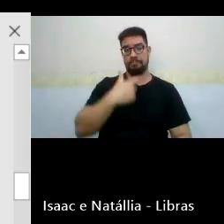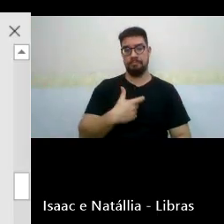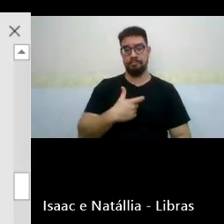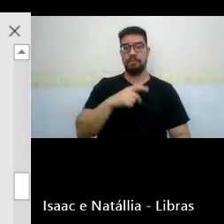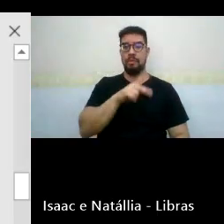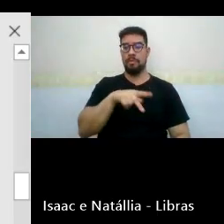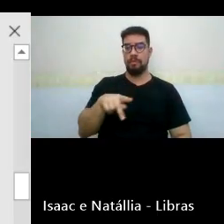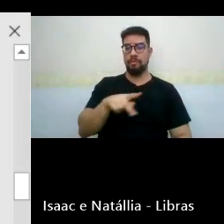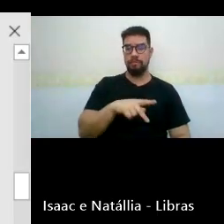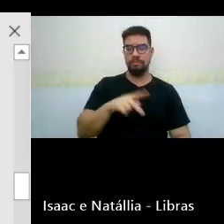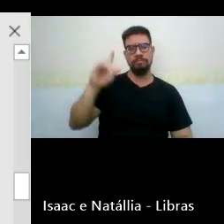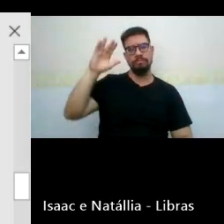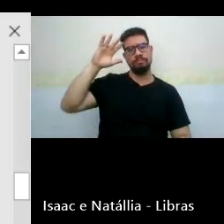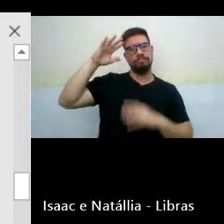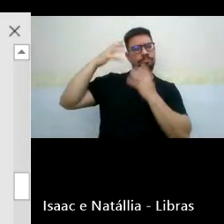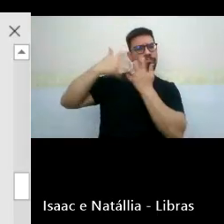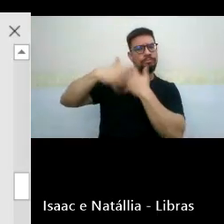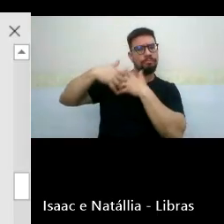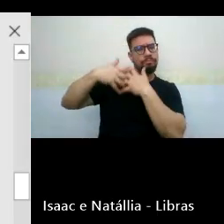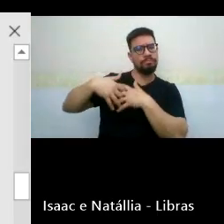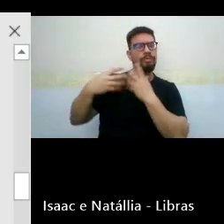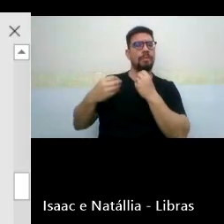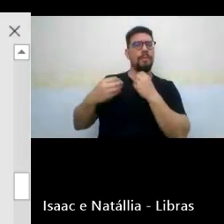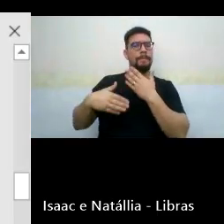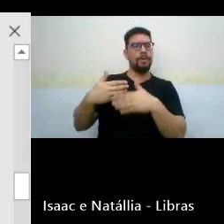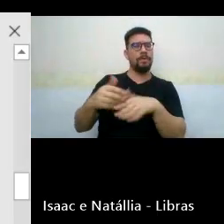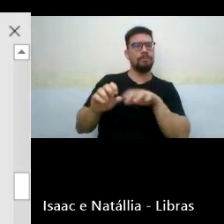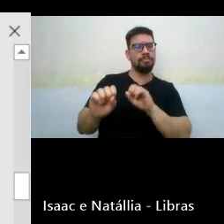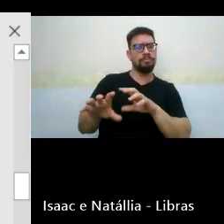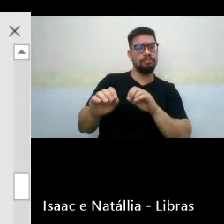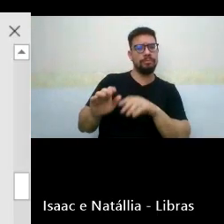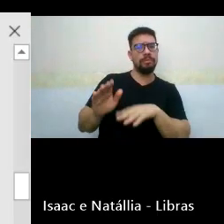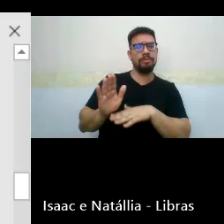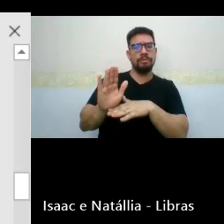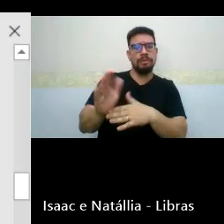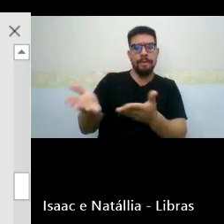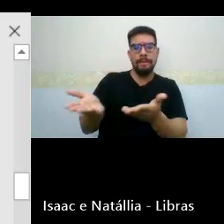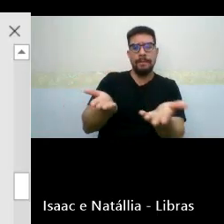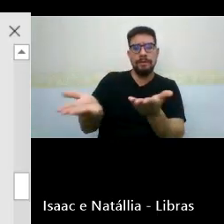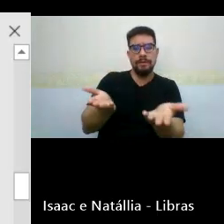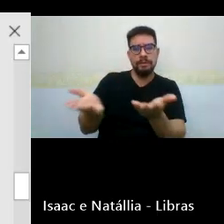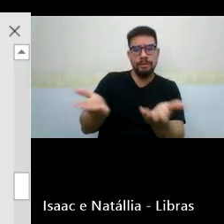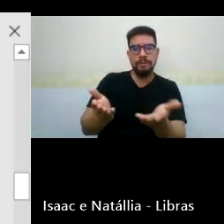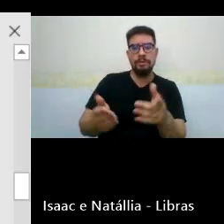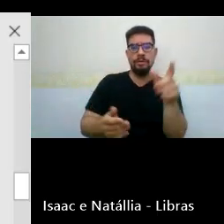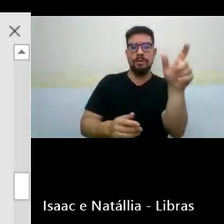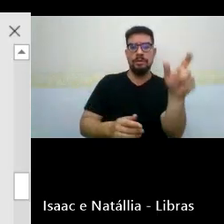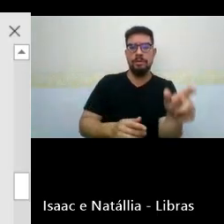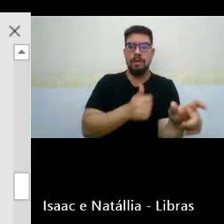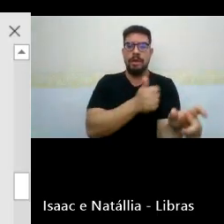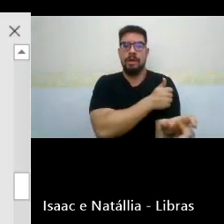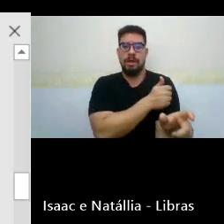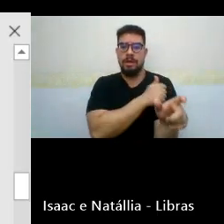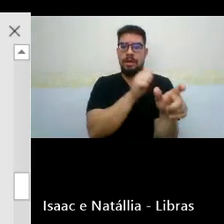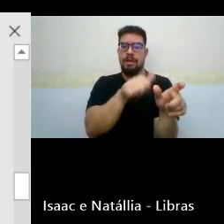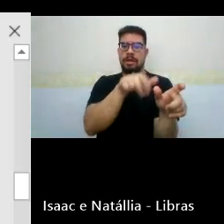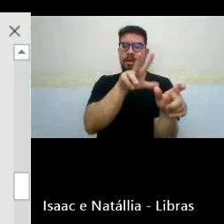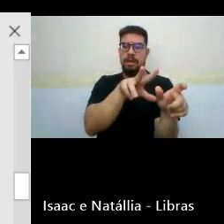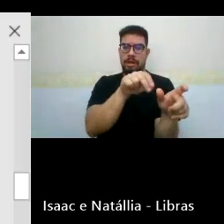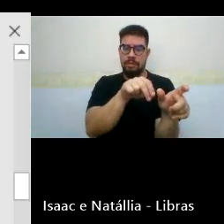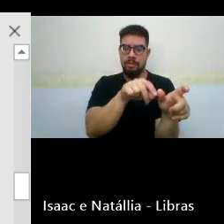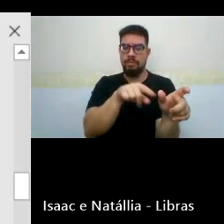do conhecimento no sentido de auxiliar a mediação entre o aluno, que é o sujeito, e o que ele aprende, que